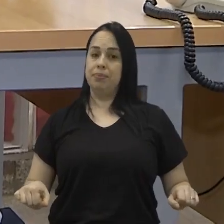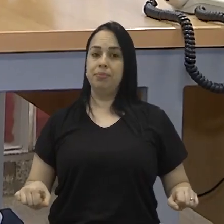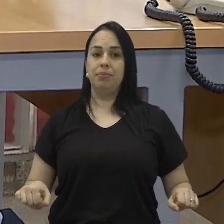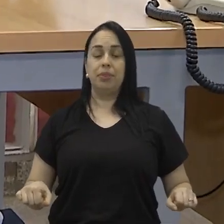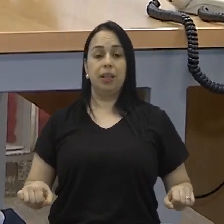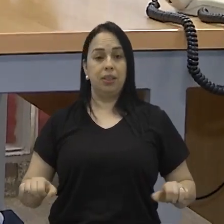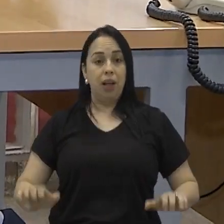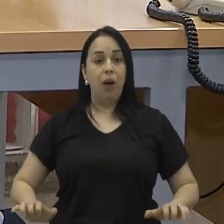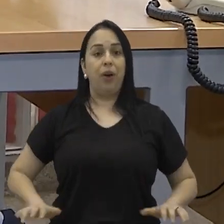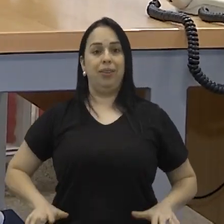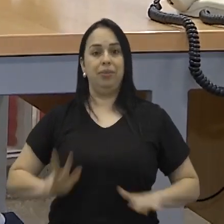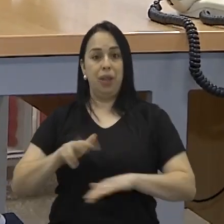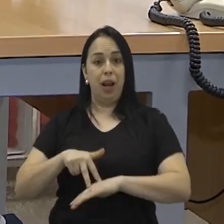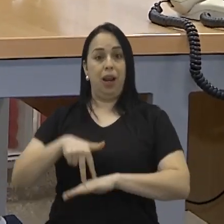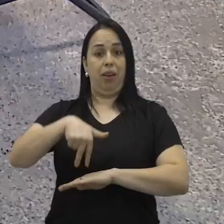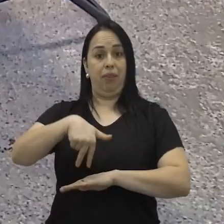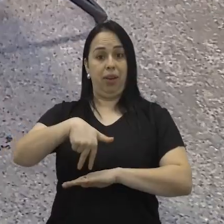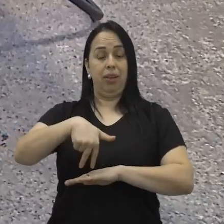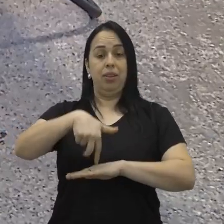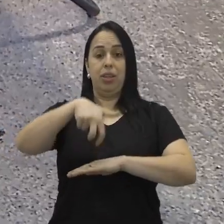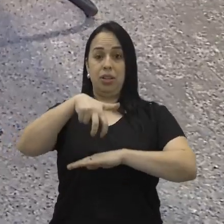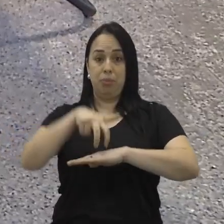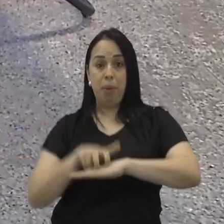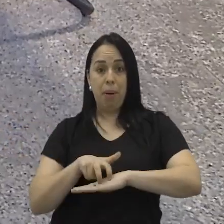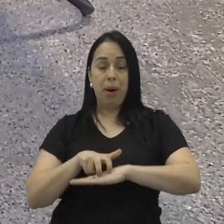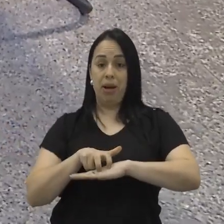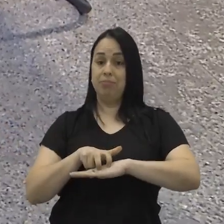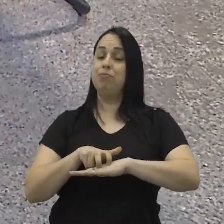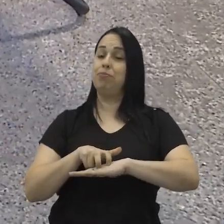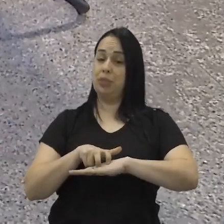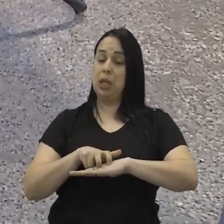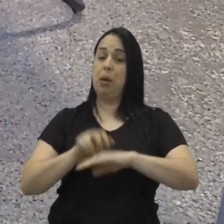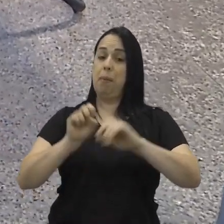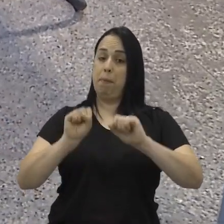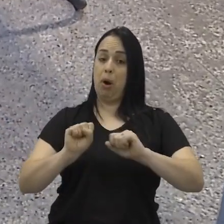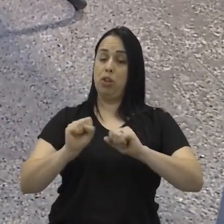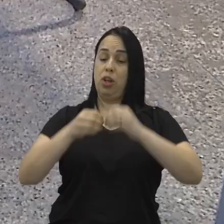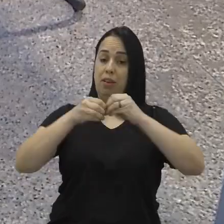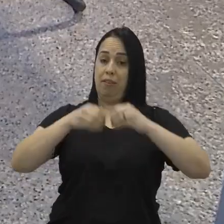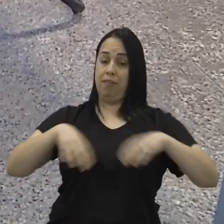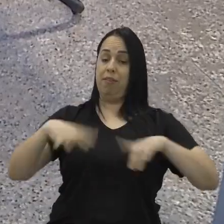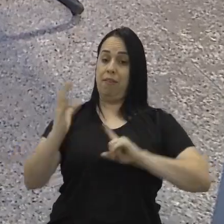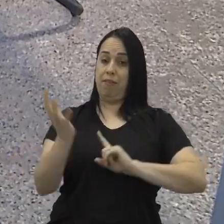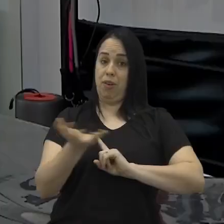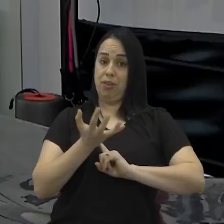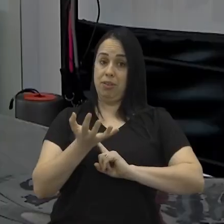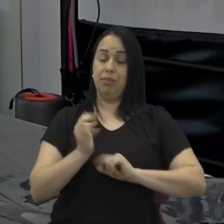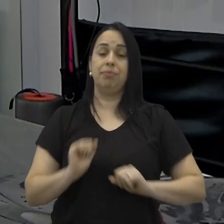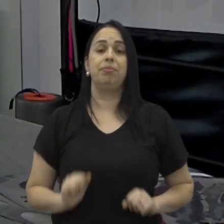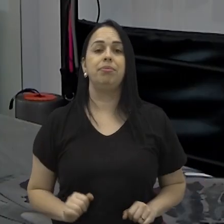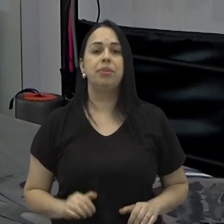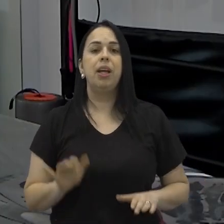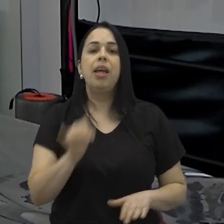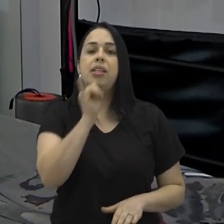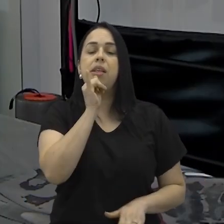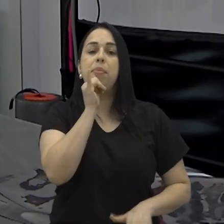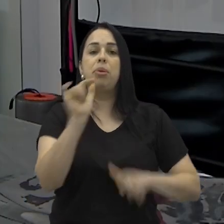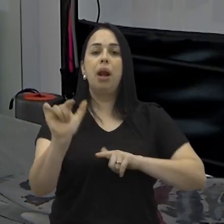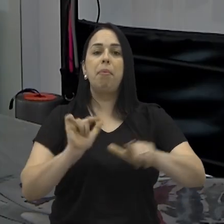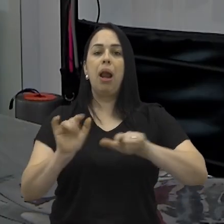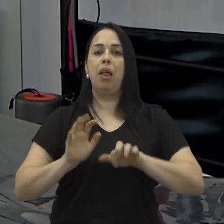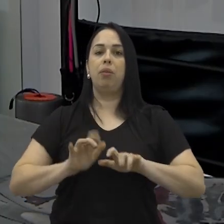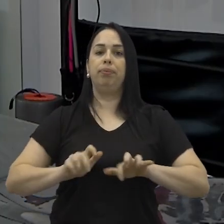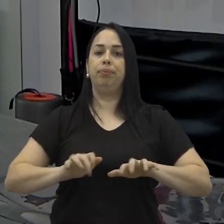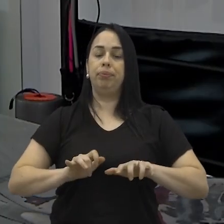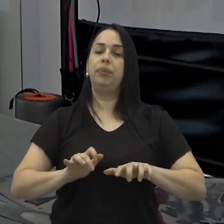sentar, se levantar, se agachar. Tudo isso pode fazer a diferença. Uma função de escritório, a gente